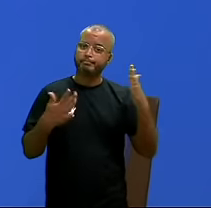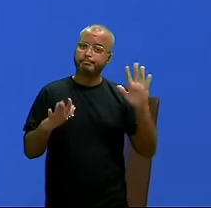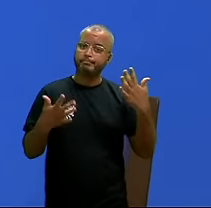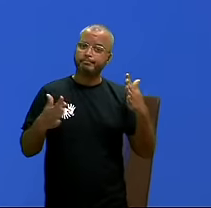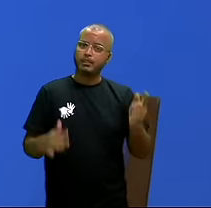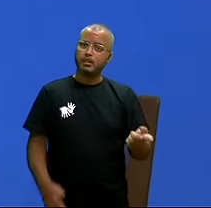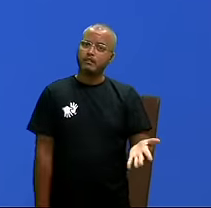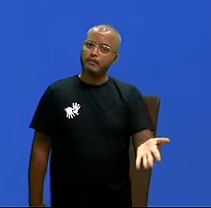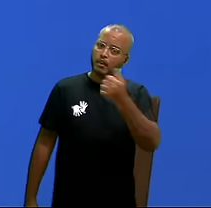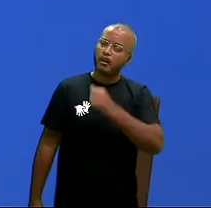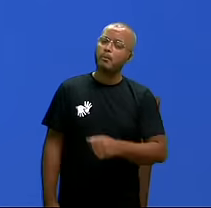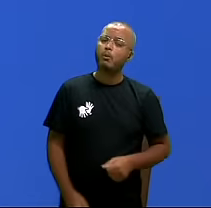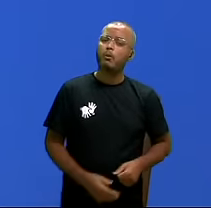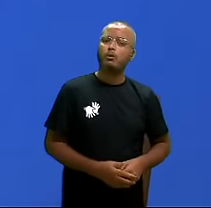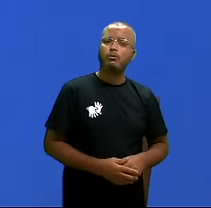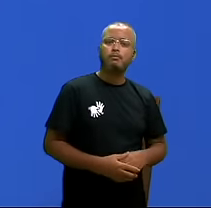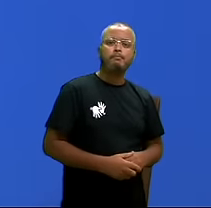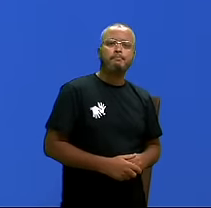Vamos, Josué.